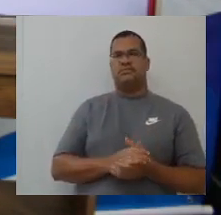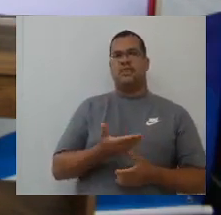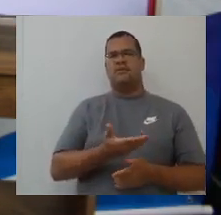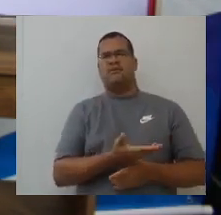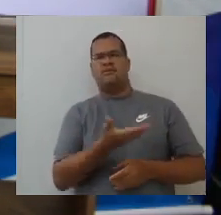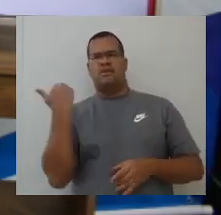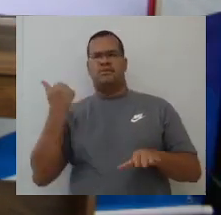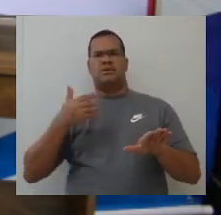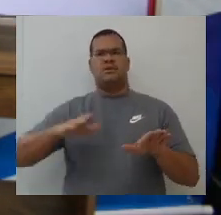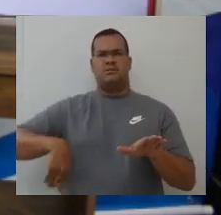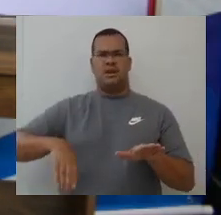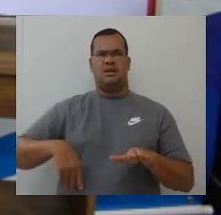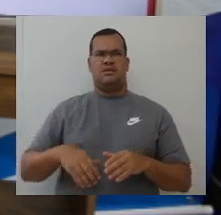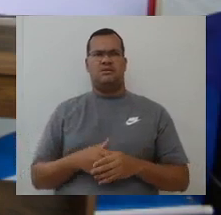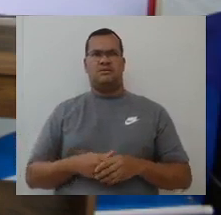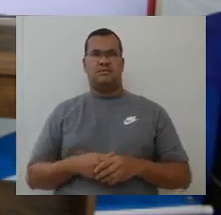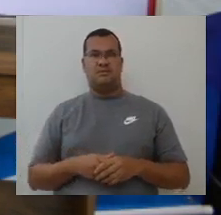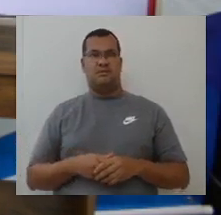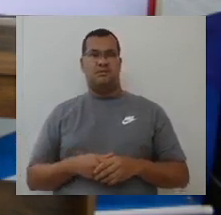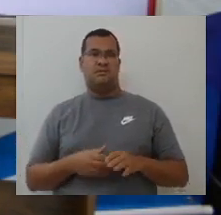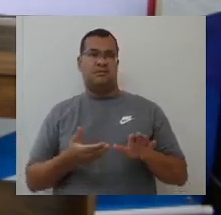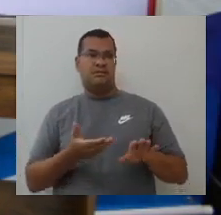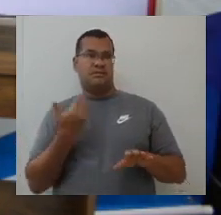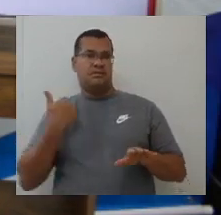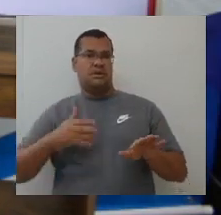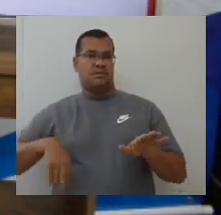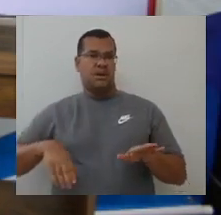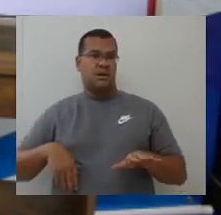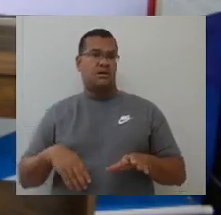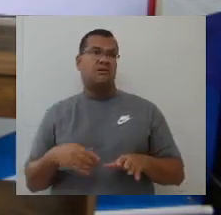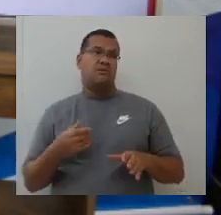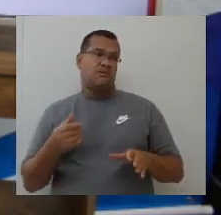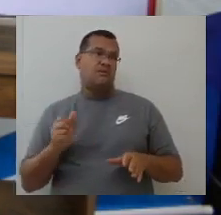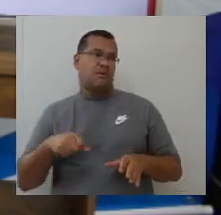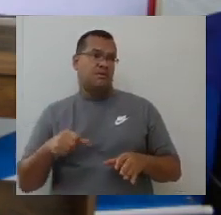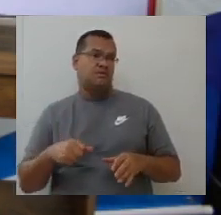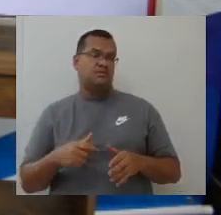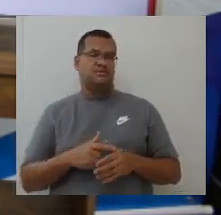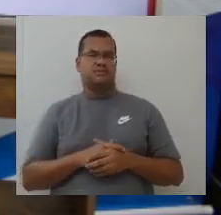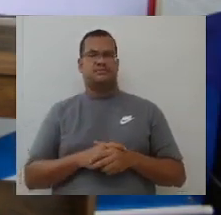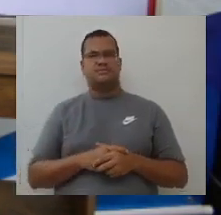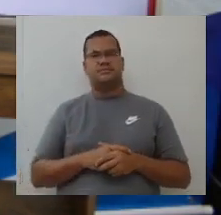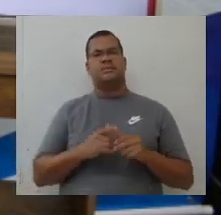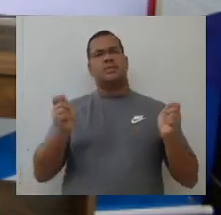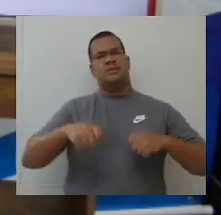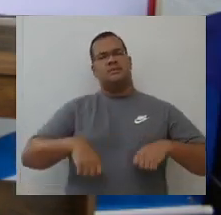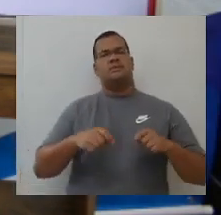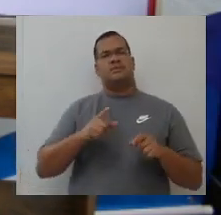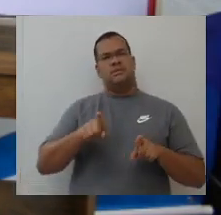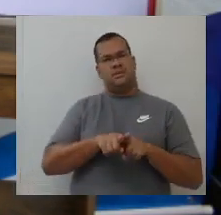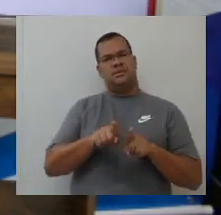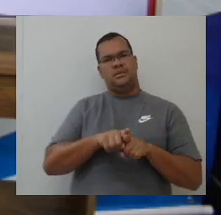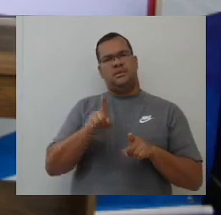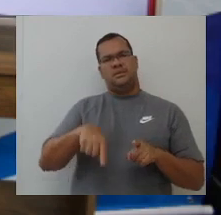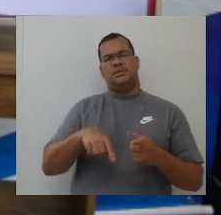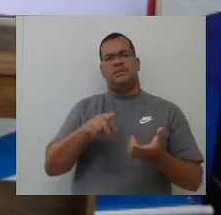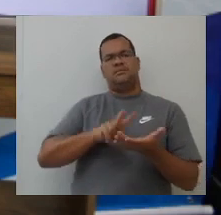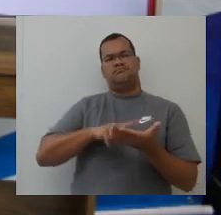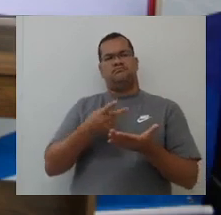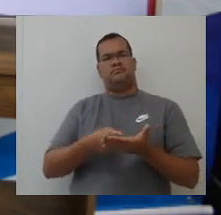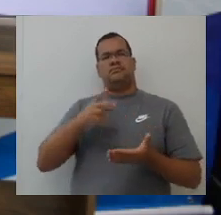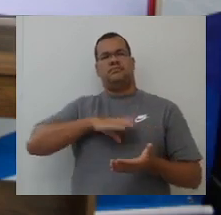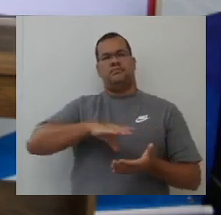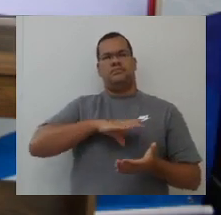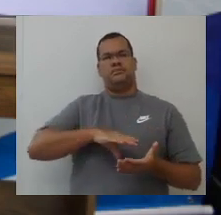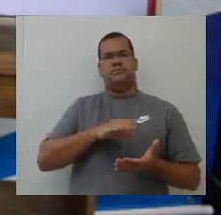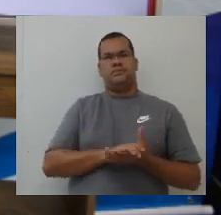praia? Vamos! Né? Então esse shall we aí pode ser, claro, é uma das possibilidades de tradução na língua portuguesa com o nosso bora.